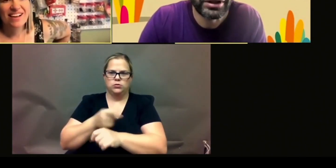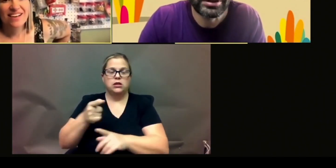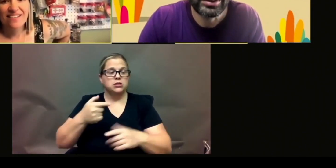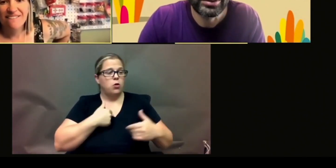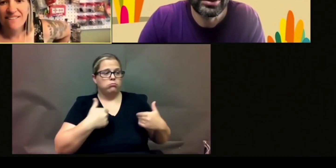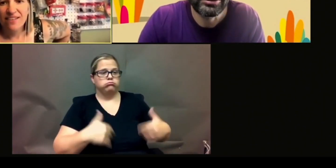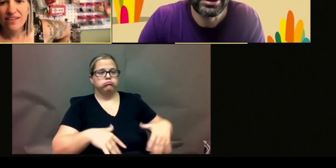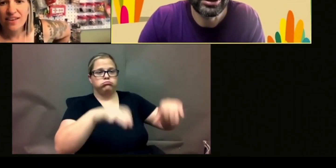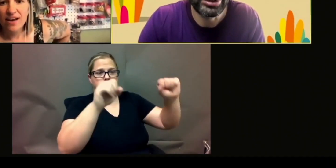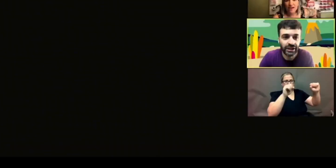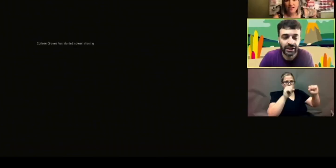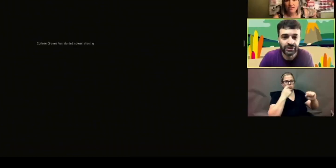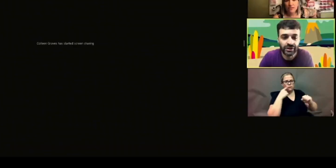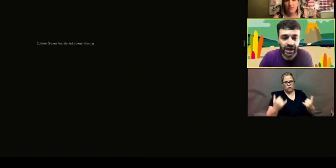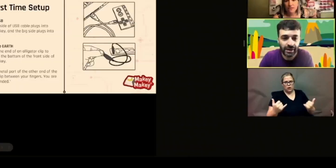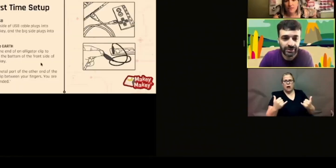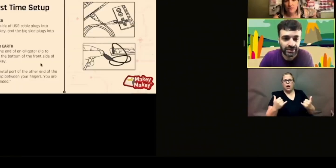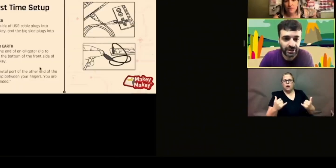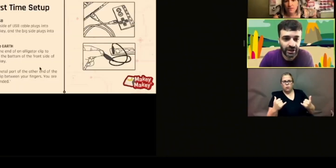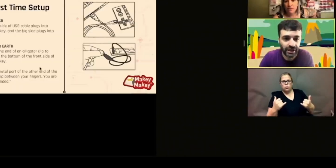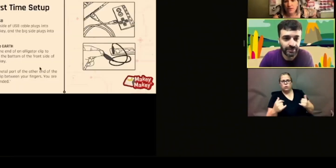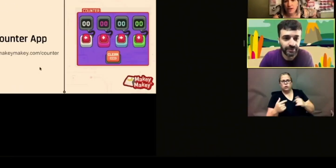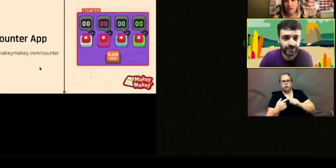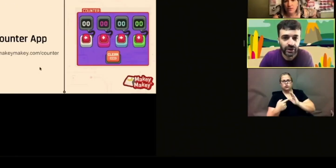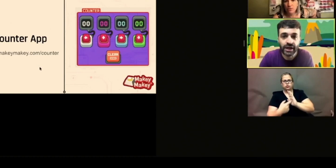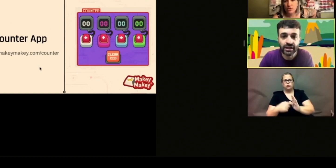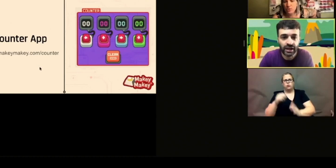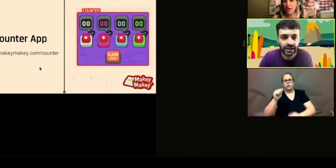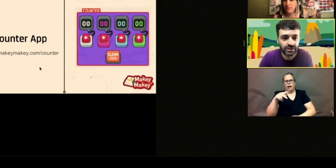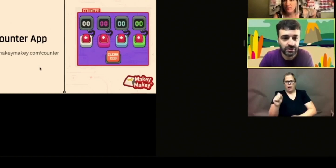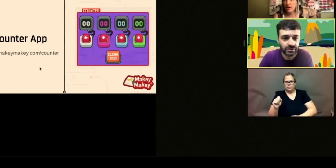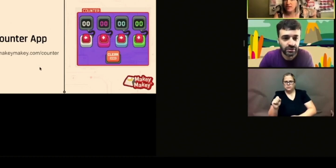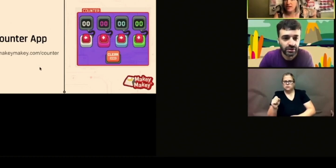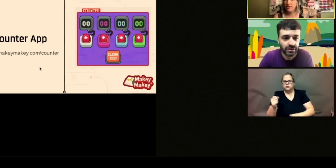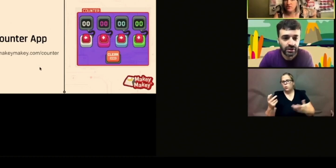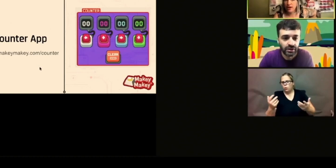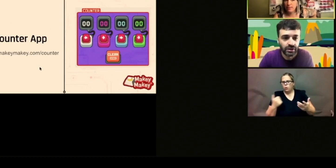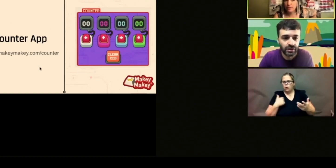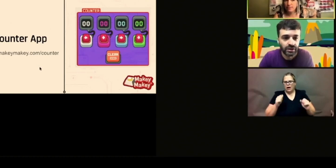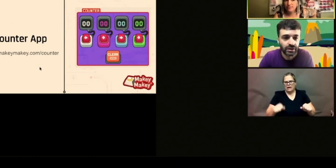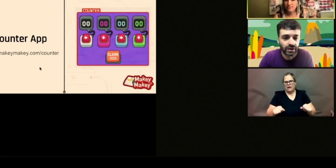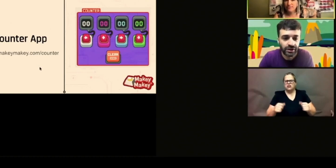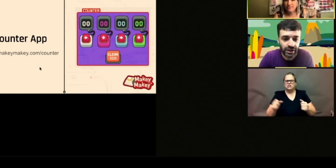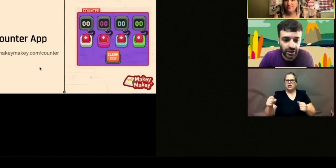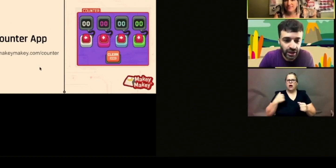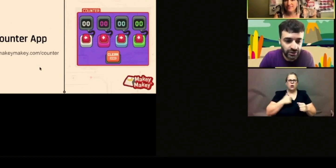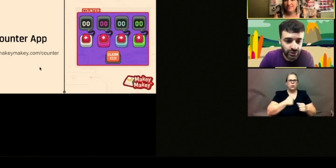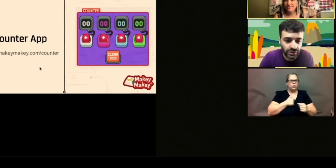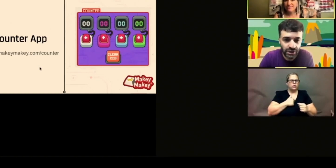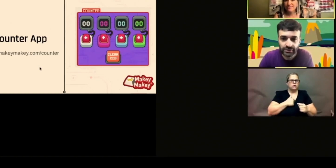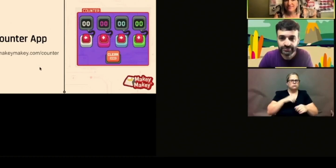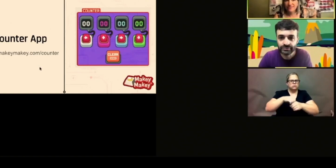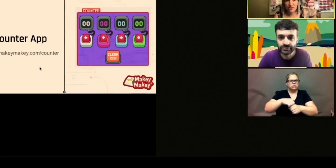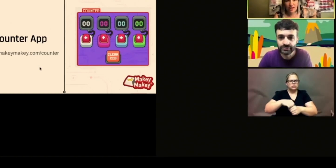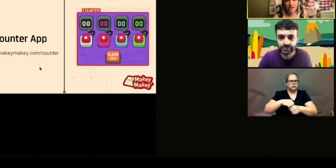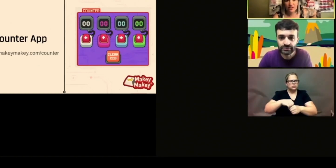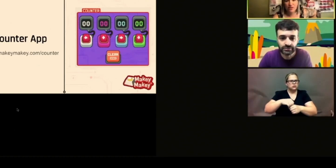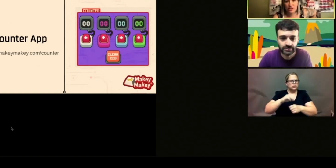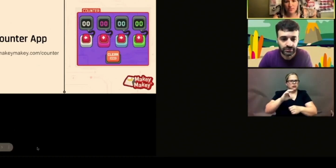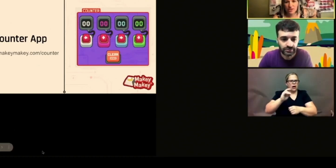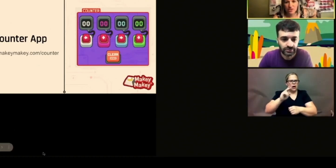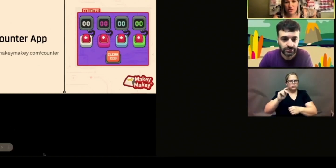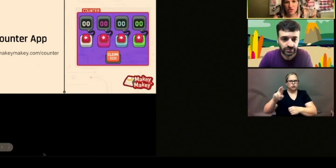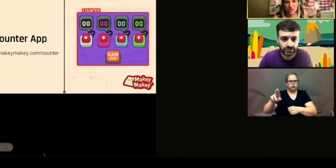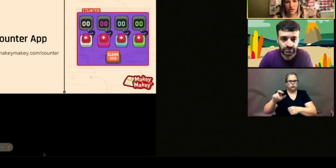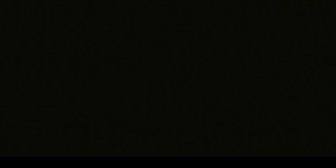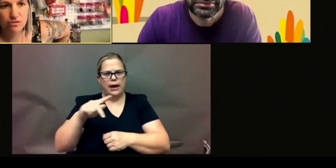Por que que eu não assumo agora? E nós vemos o que está acontecendo aqui. Deixa eu olhar esse